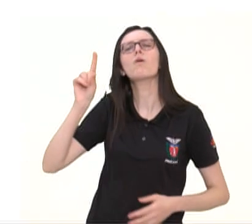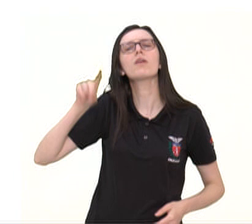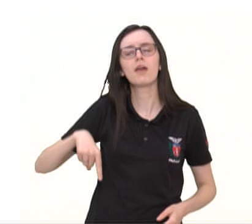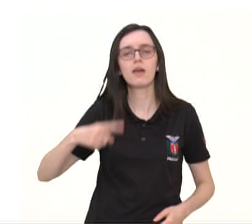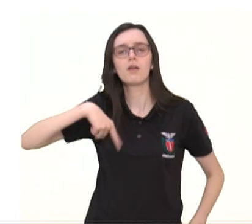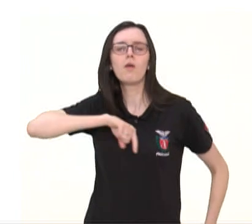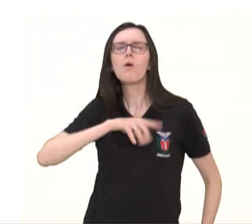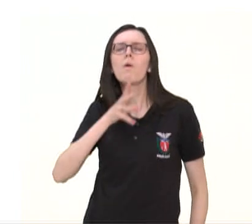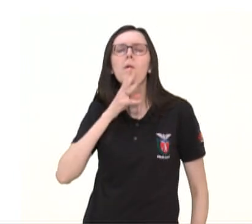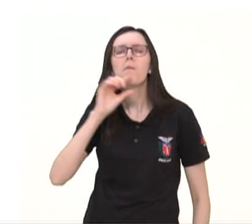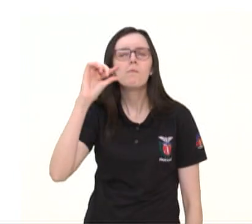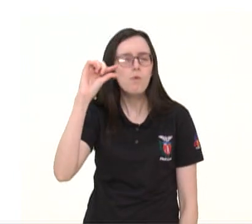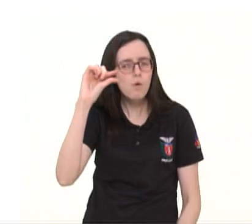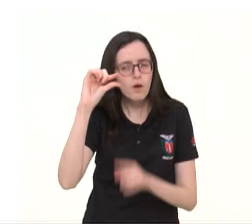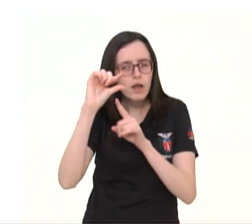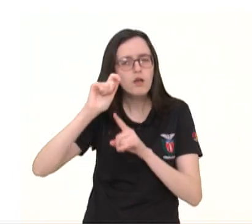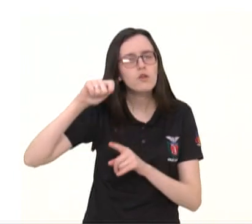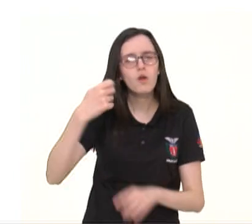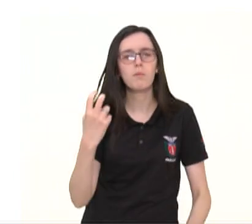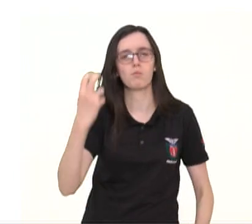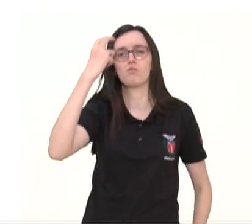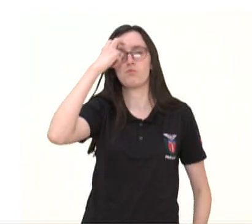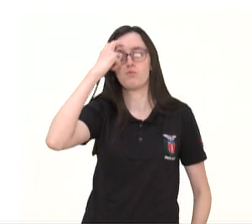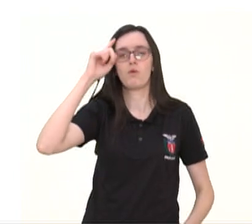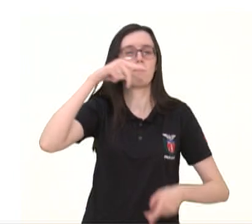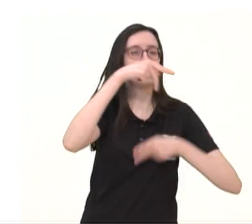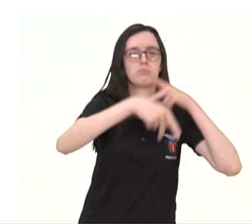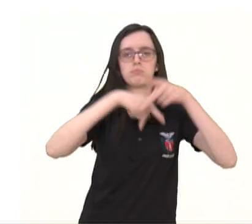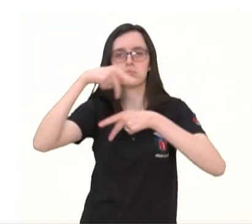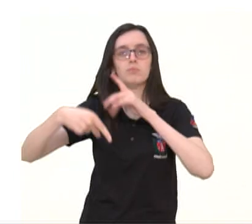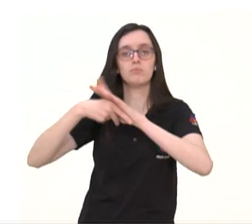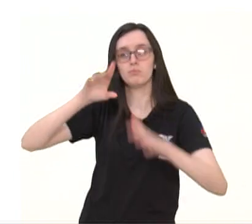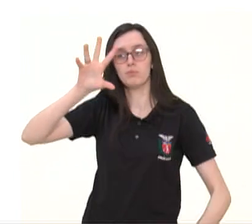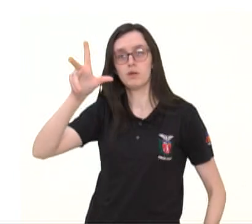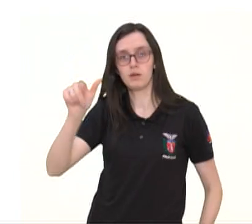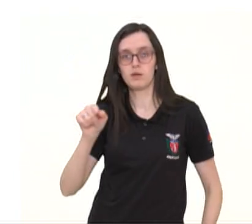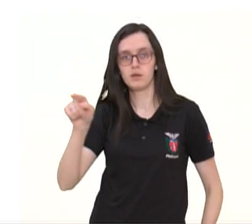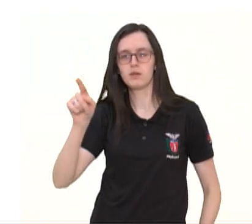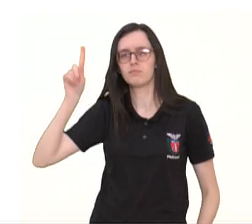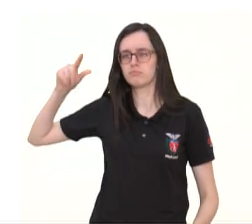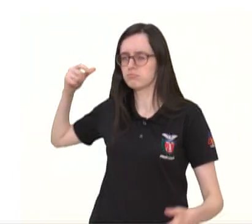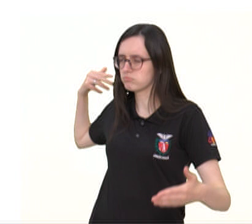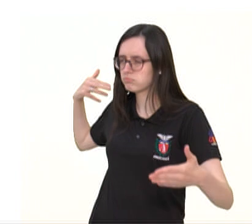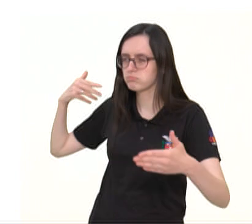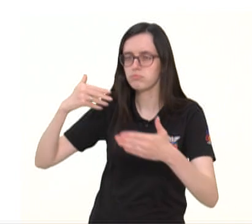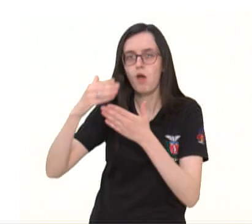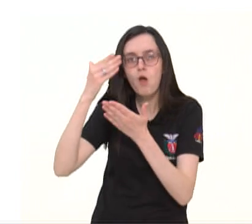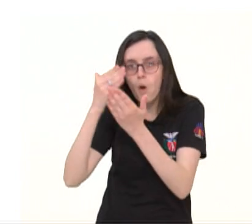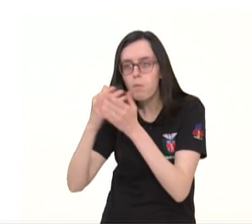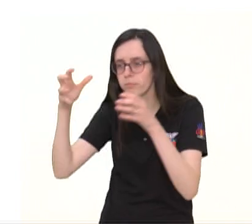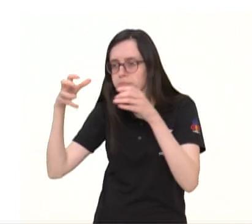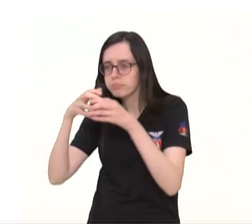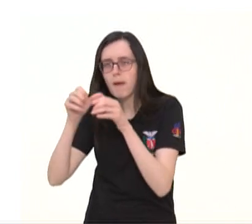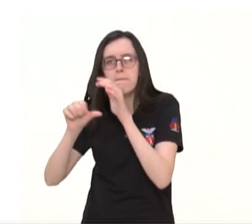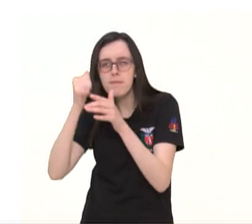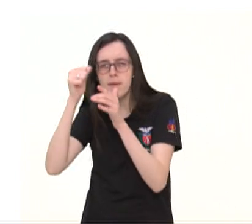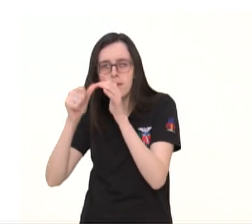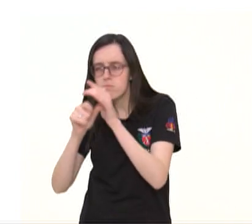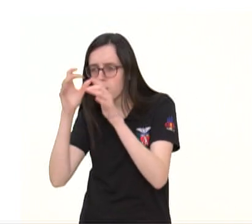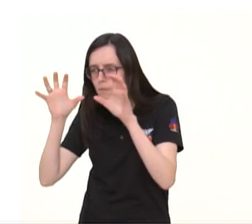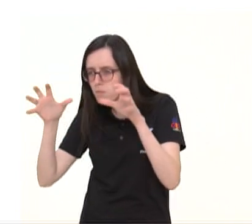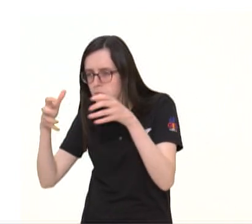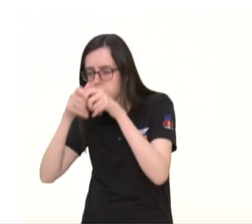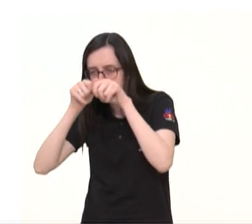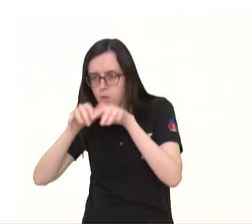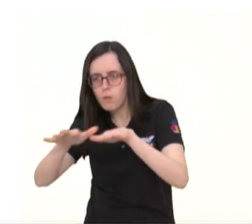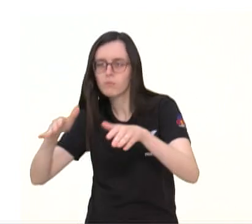gente conhecer um pouquinho da cultura dos povos africanos, desde os povos nativos, os primeiros habitantes, passando